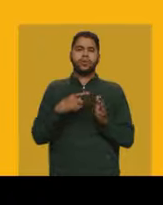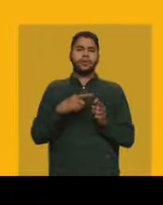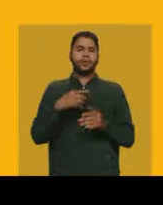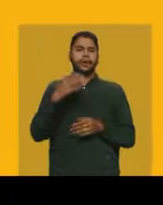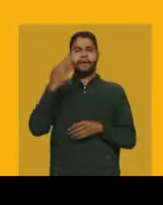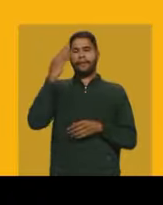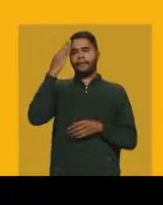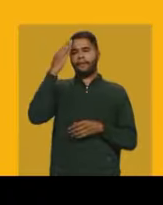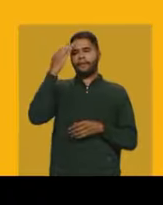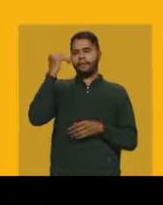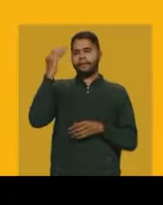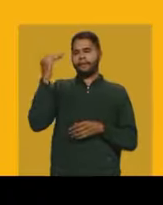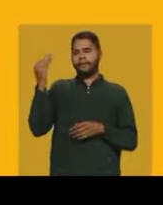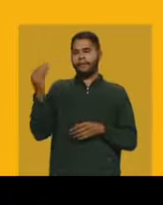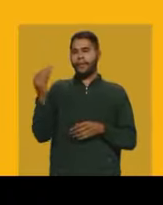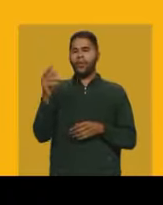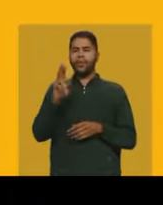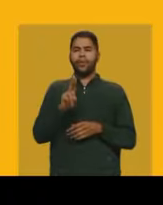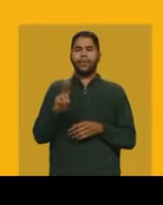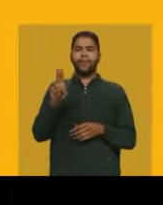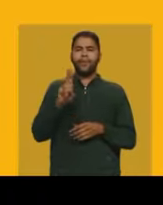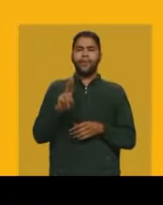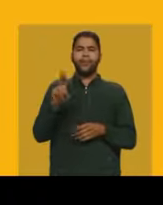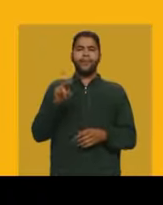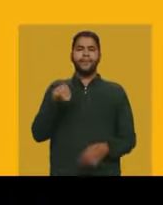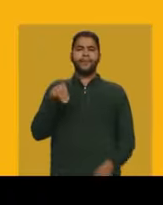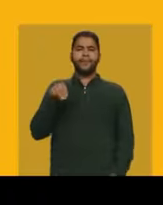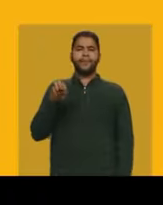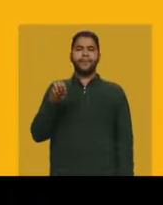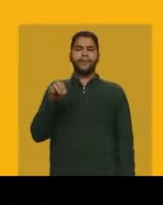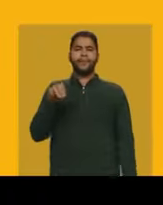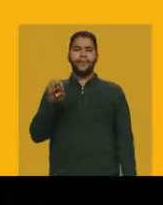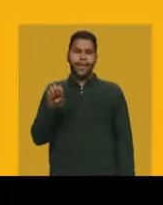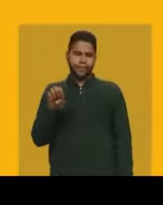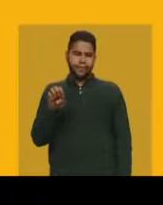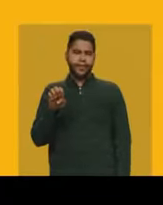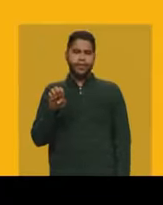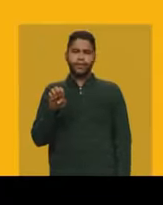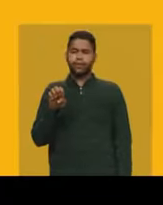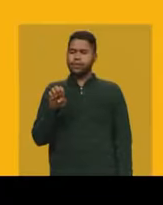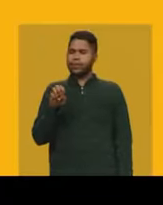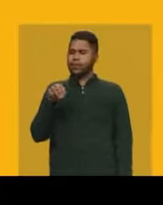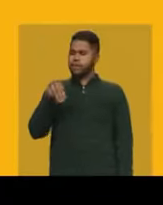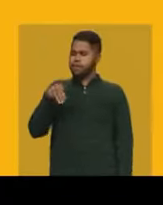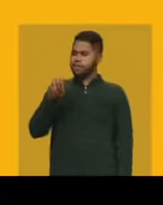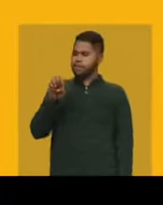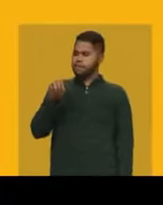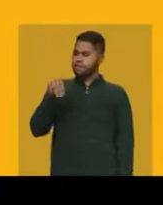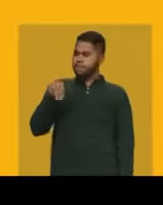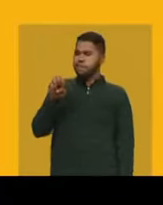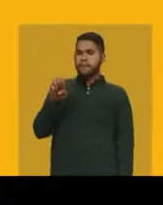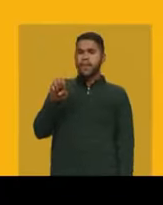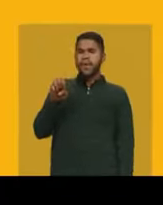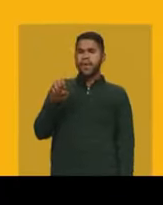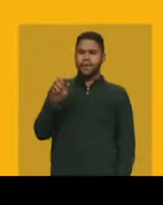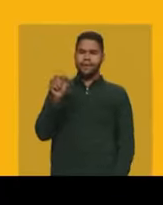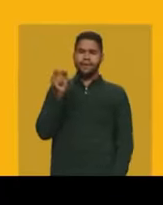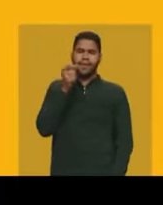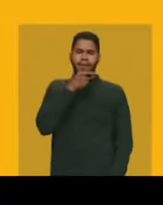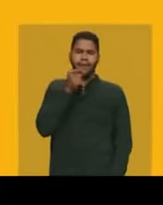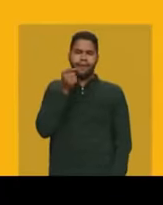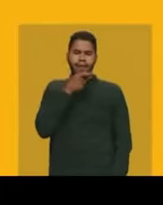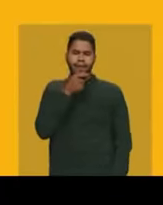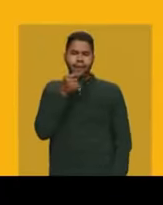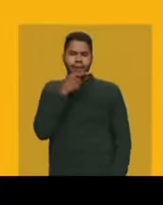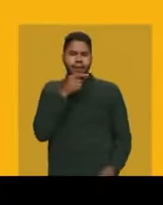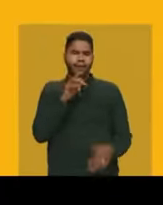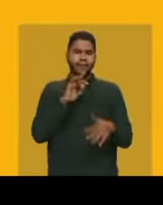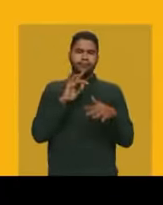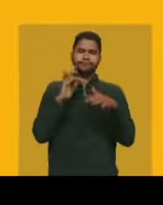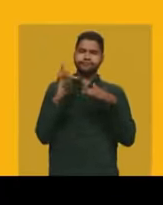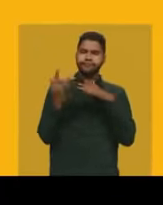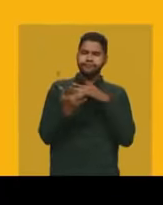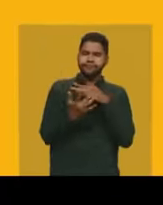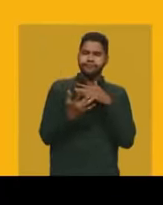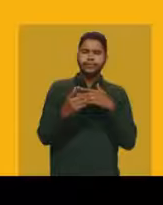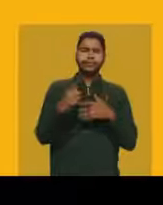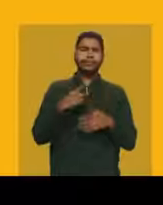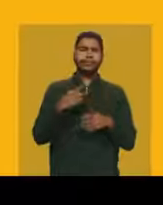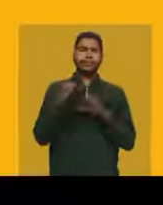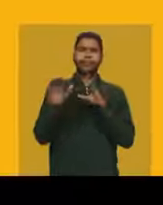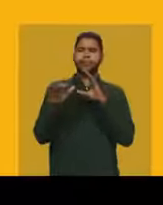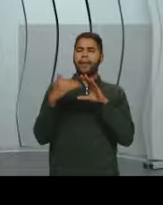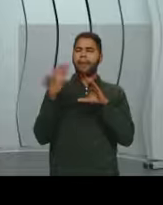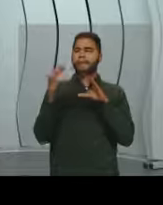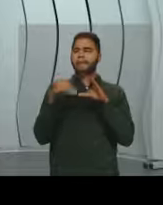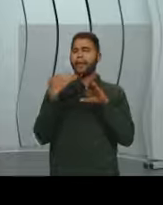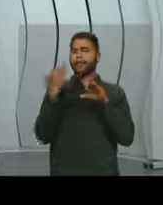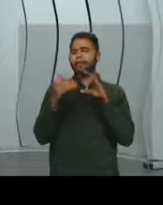moda agora é o meme, né? Então, o que é meme? Nas redes sociais, a todo momento nós recebemos um.